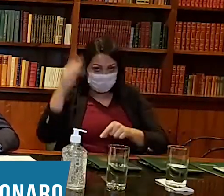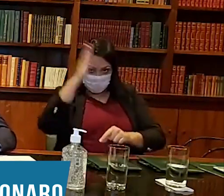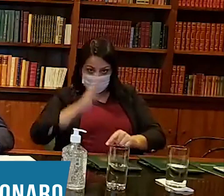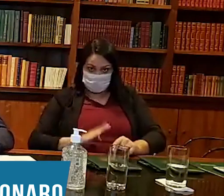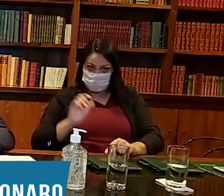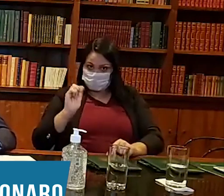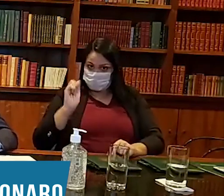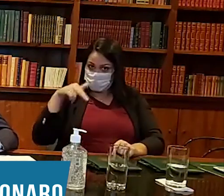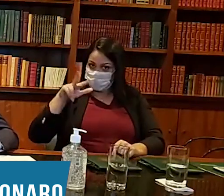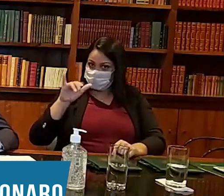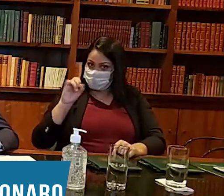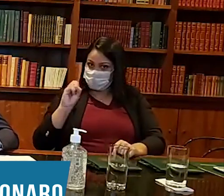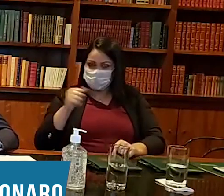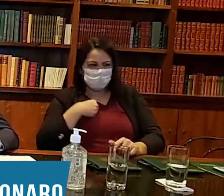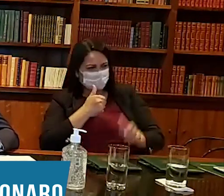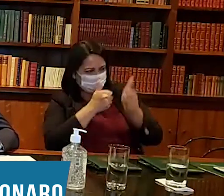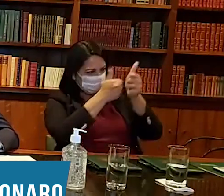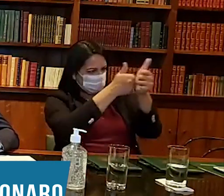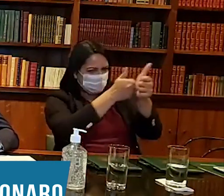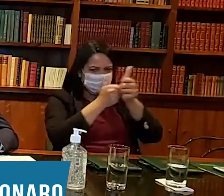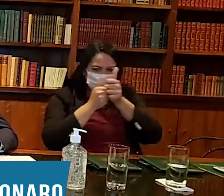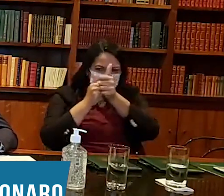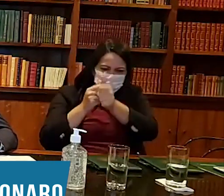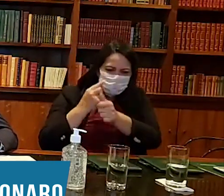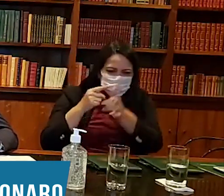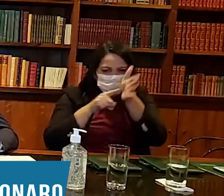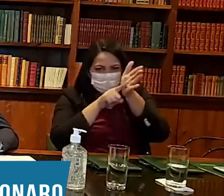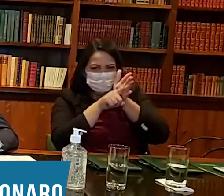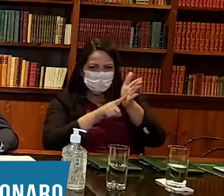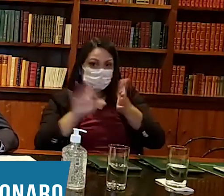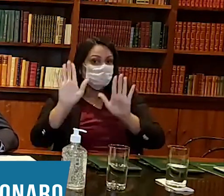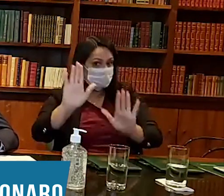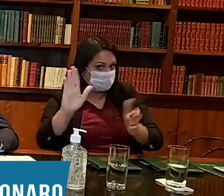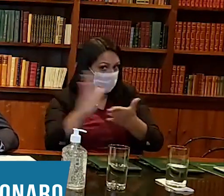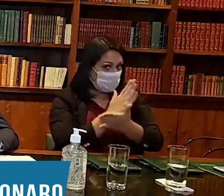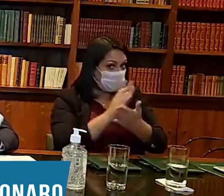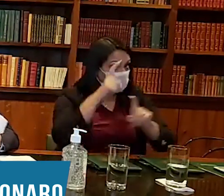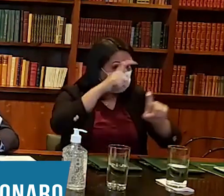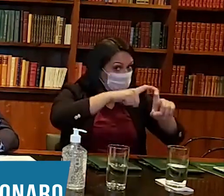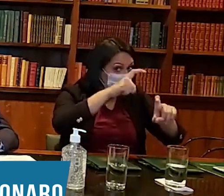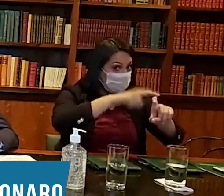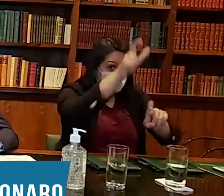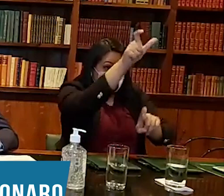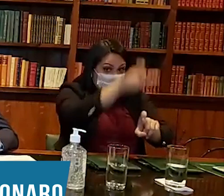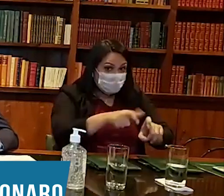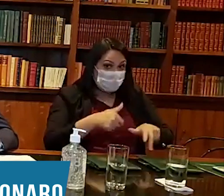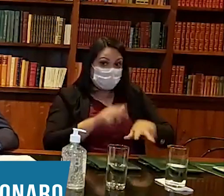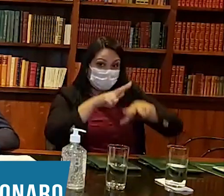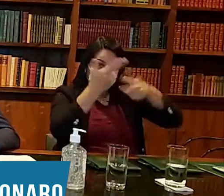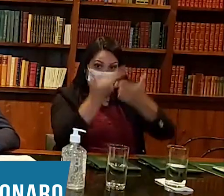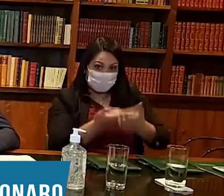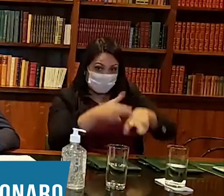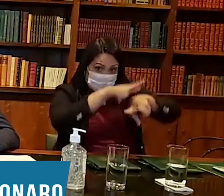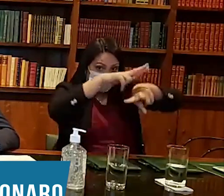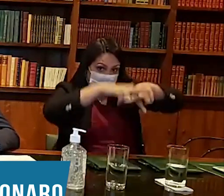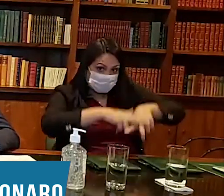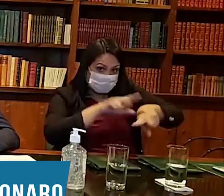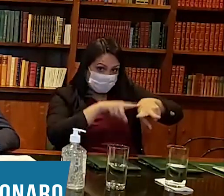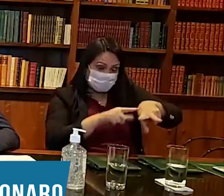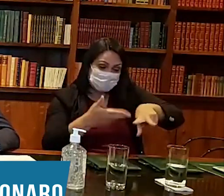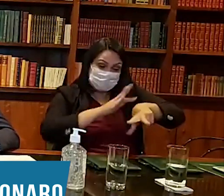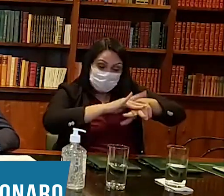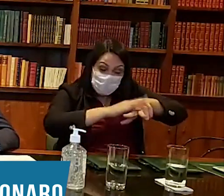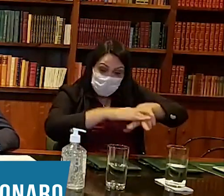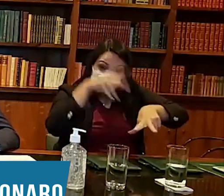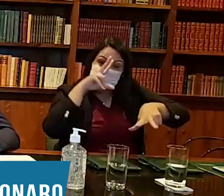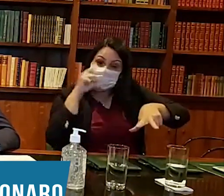Brasil. Alguns hospitais, alguns médicos, né, quando o paciente está em uma situação bastante complicada, é feito um termo de compromisso ali